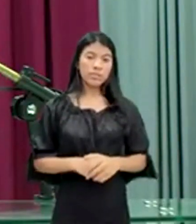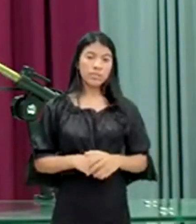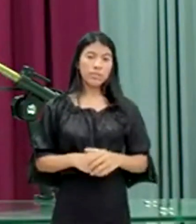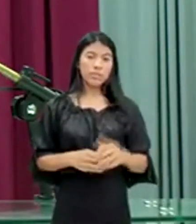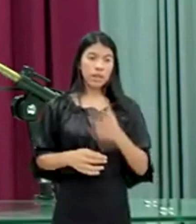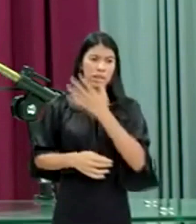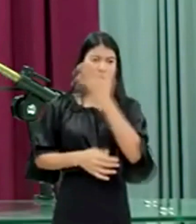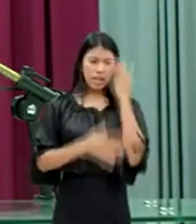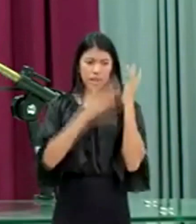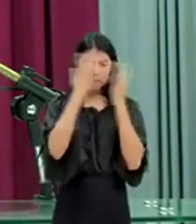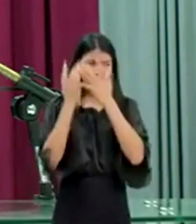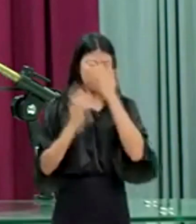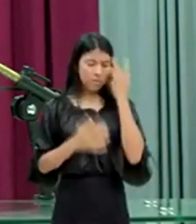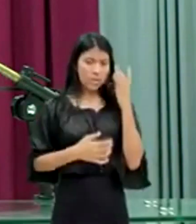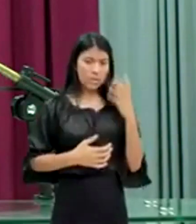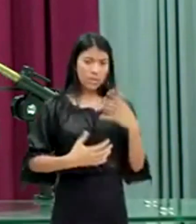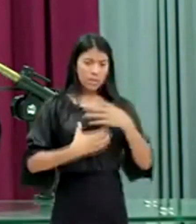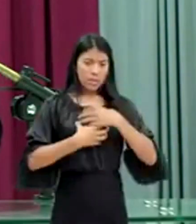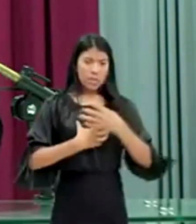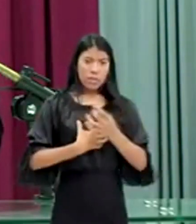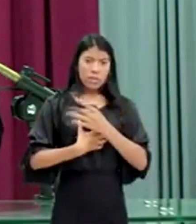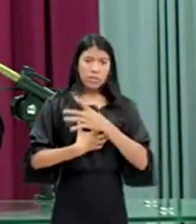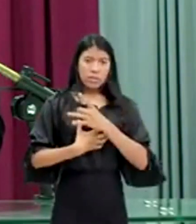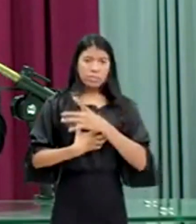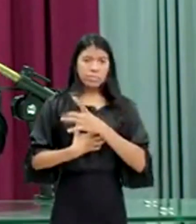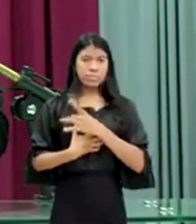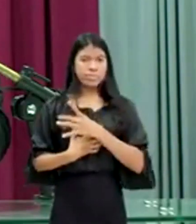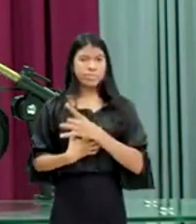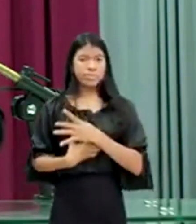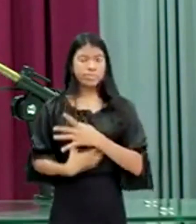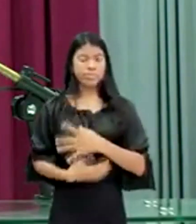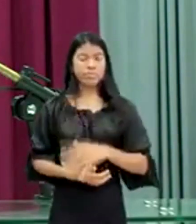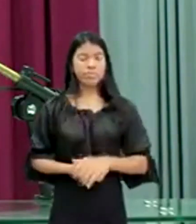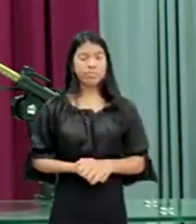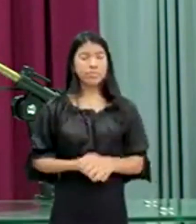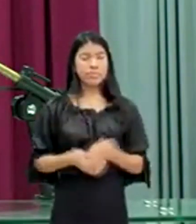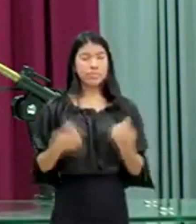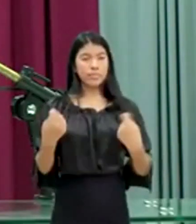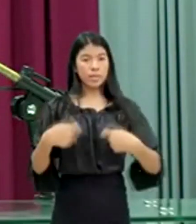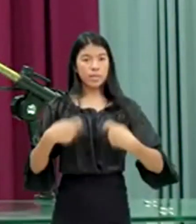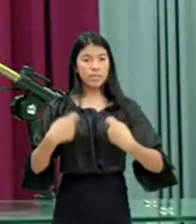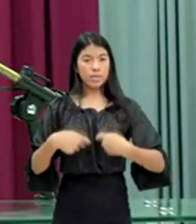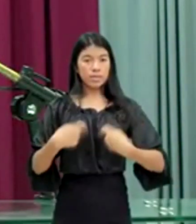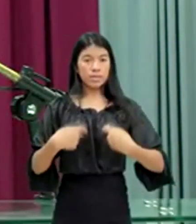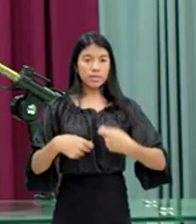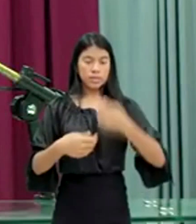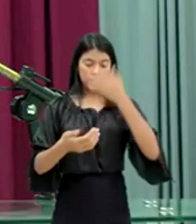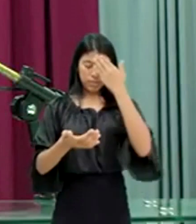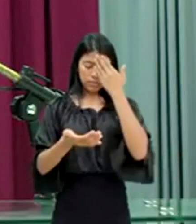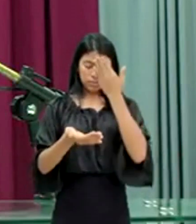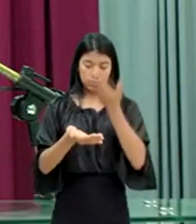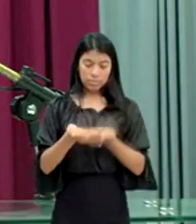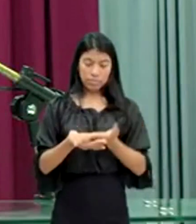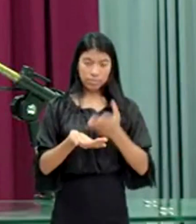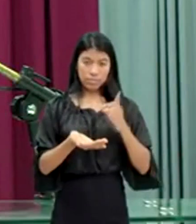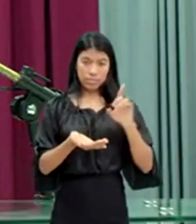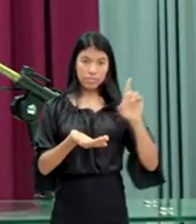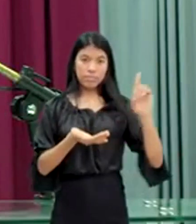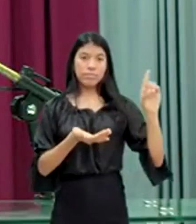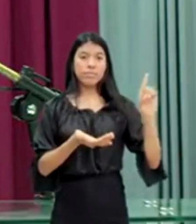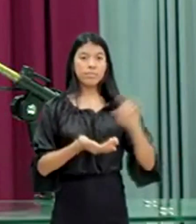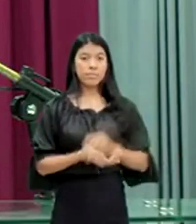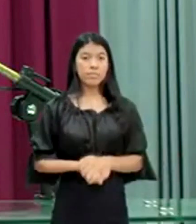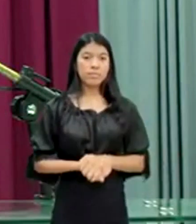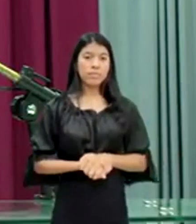de desconfiança em Deus. Nós precisamos confiar no Senhor. Seu comércio não